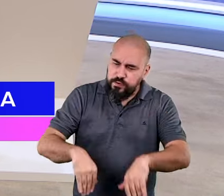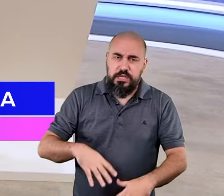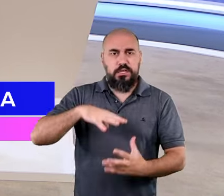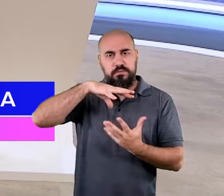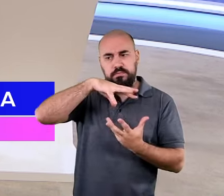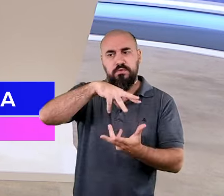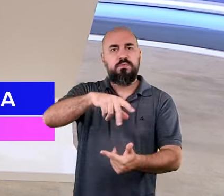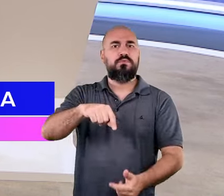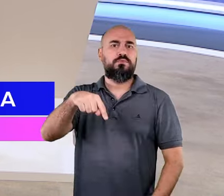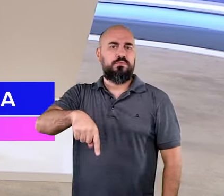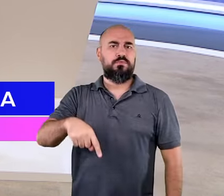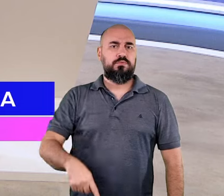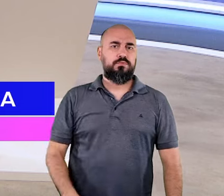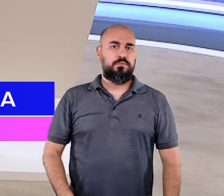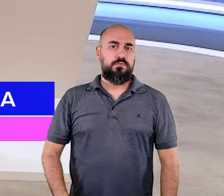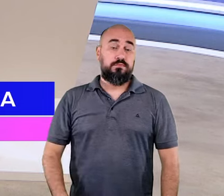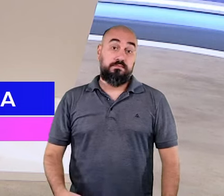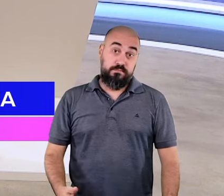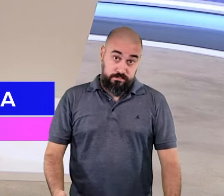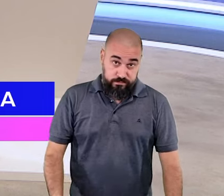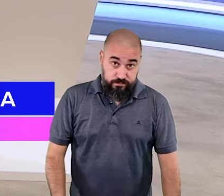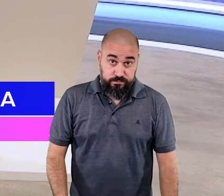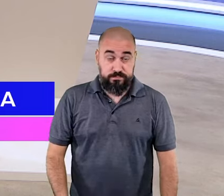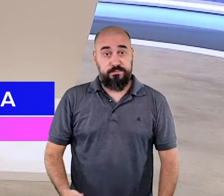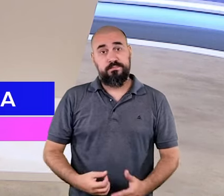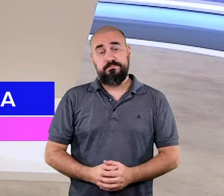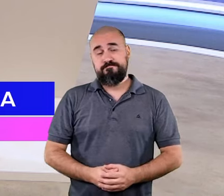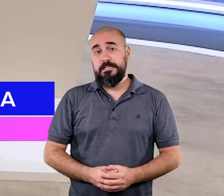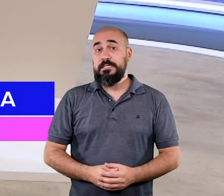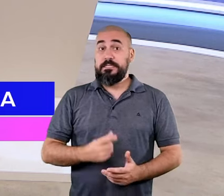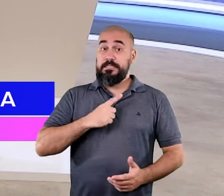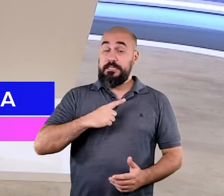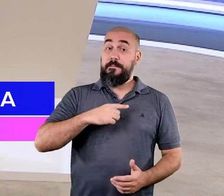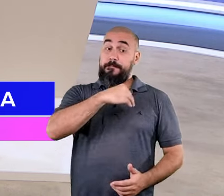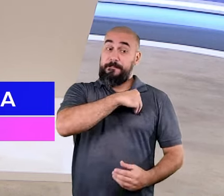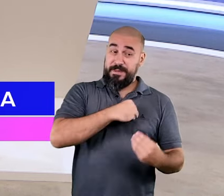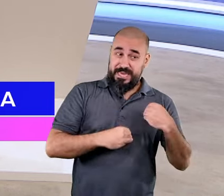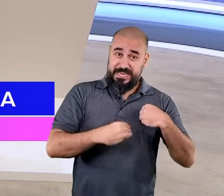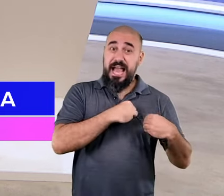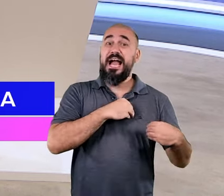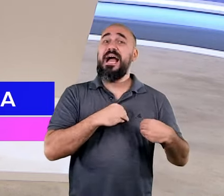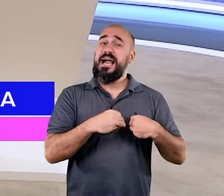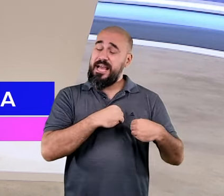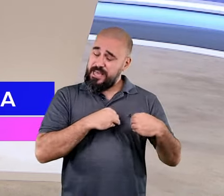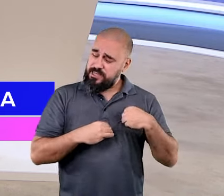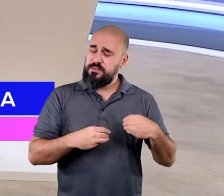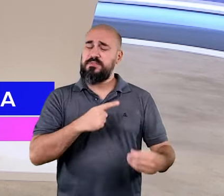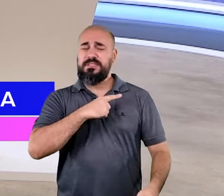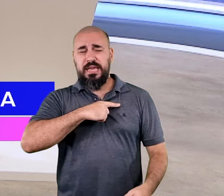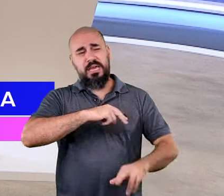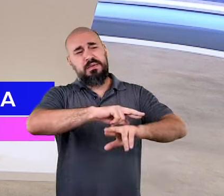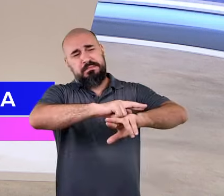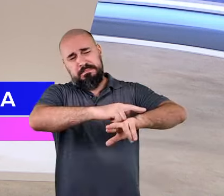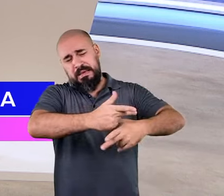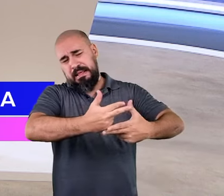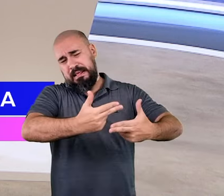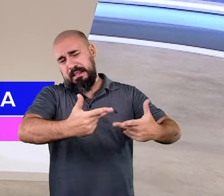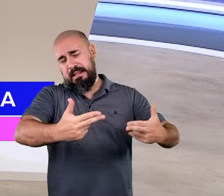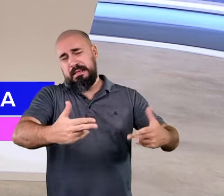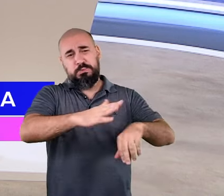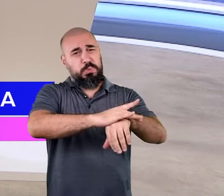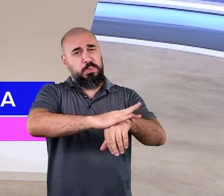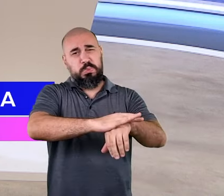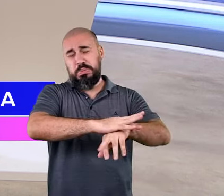mundo, na situação como ele está, envolvido pelo pecado e com todas as coisas ruins que nós